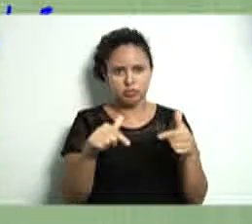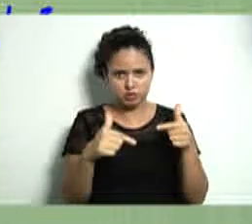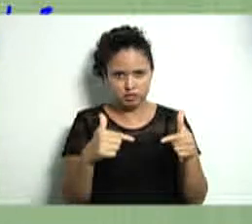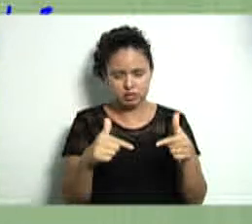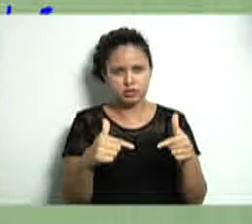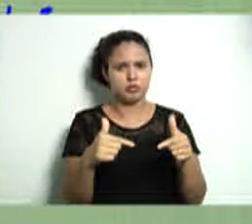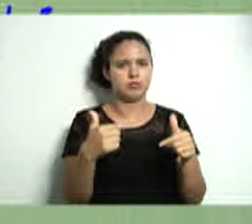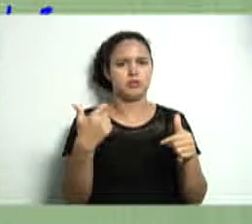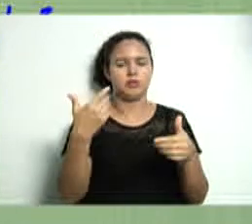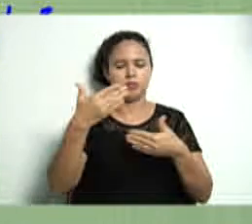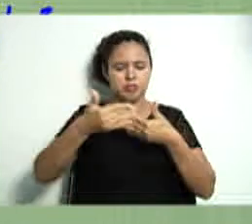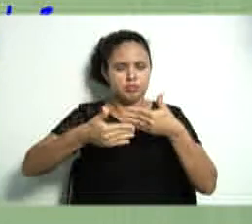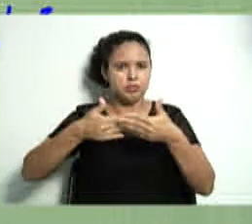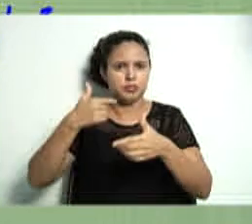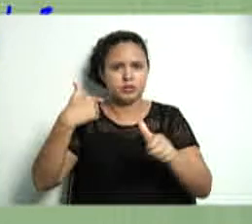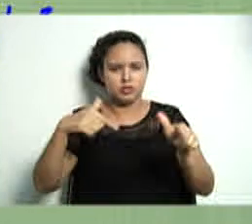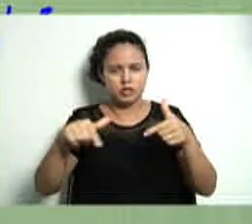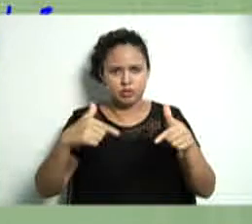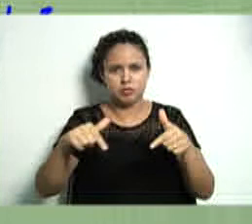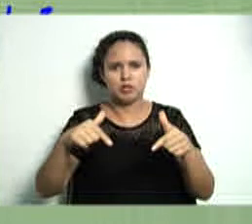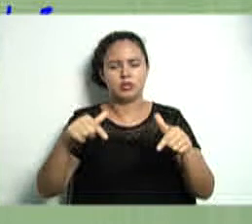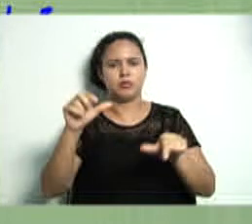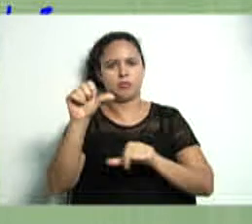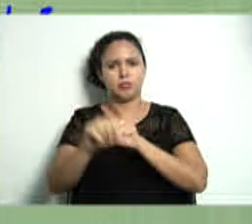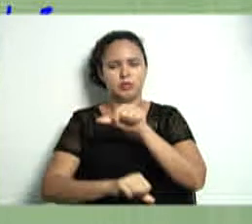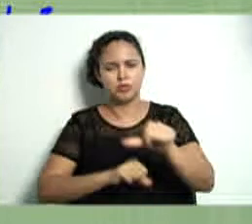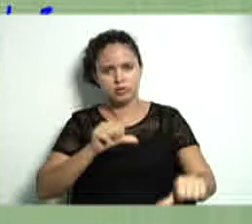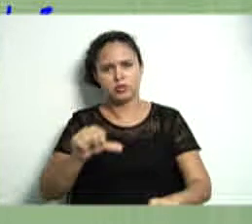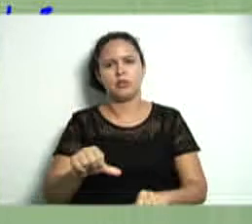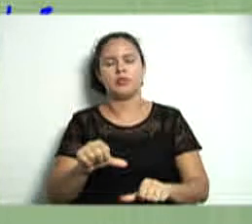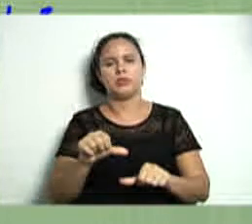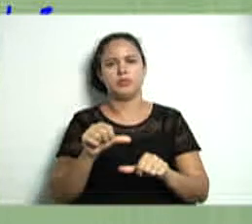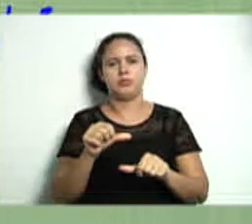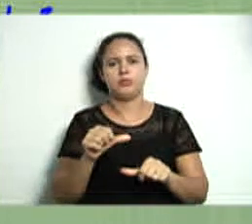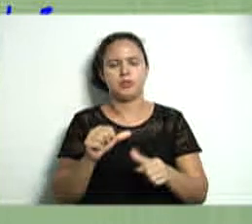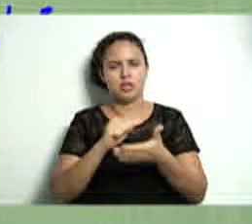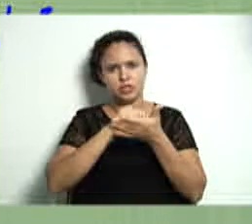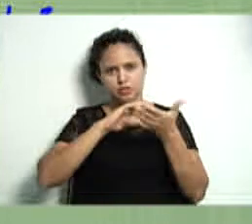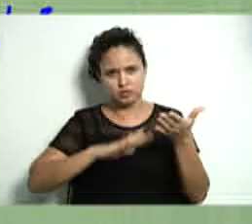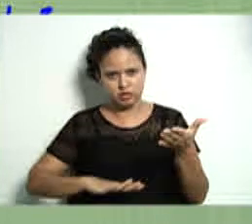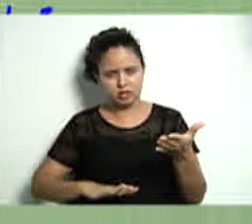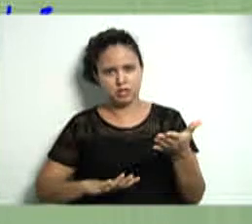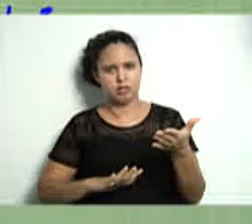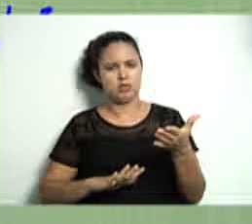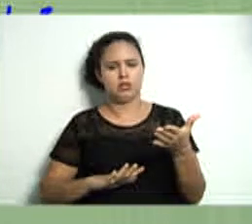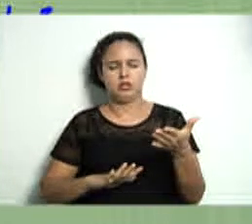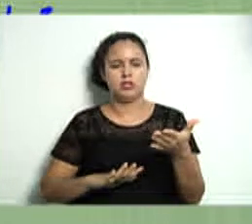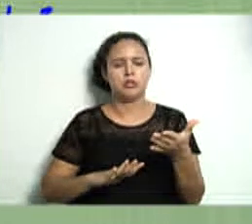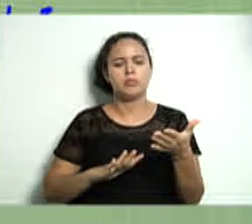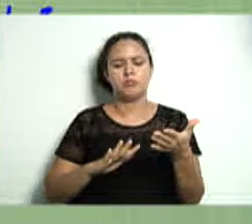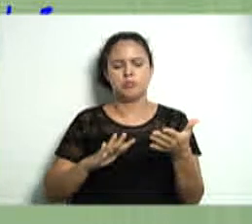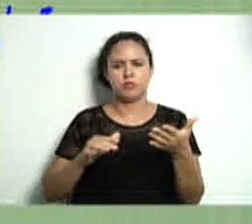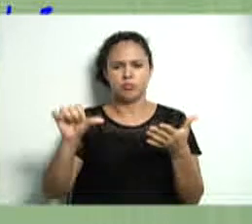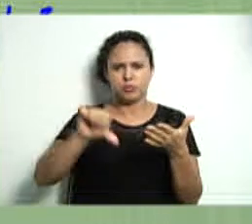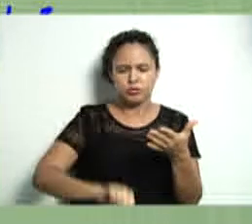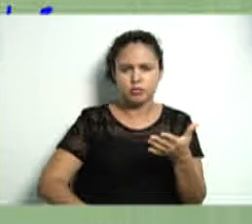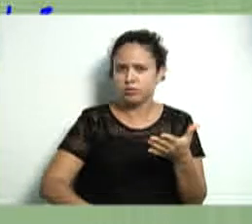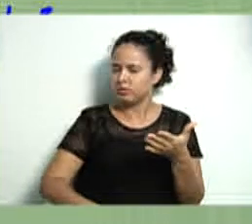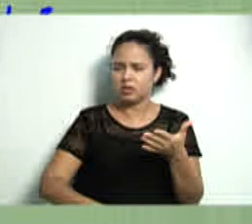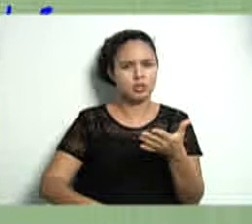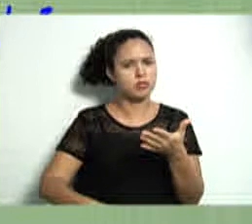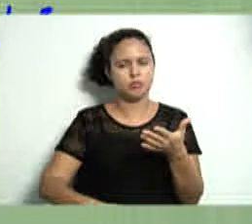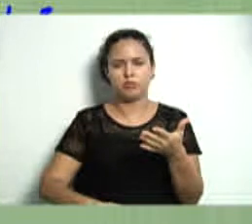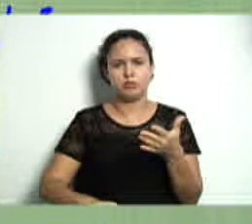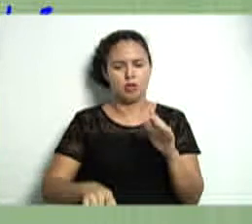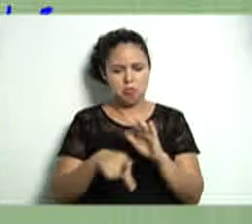O trabalho, nesse momento de transição, ele deixou de ser uma atividade indigna, destinada aos escravos,